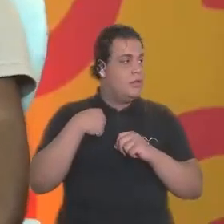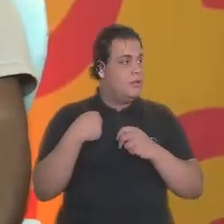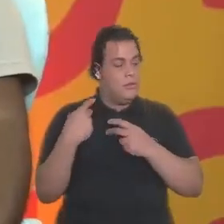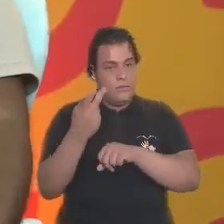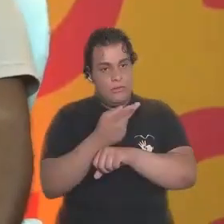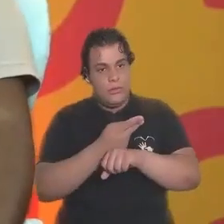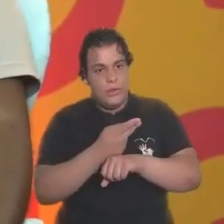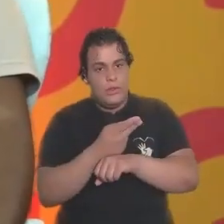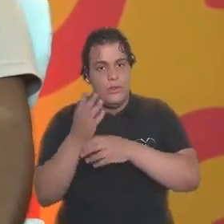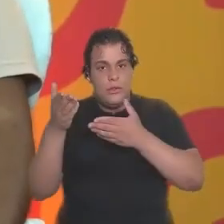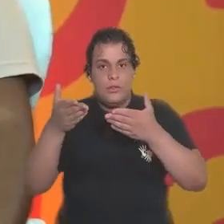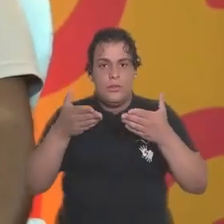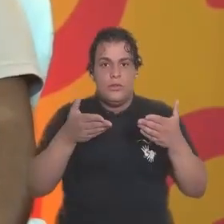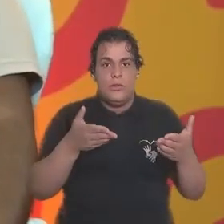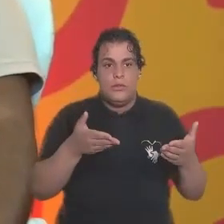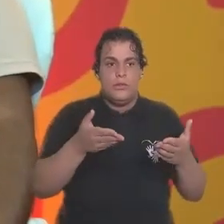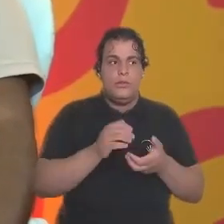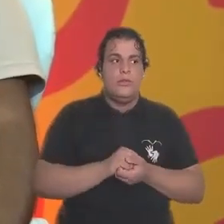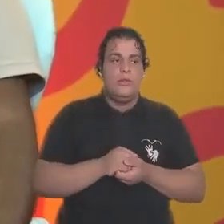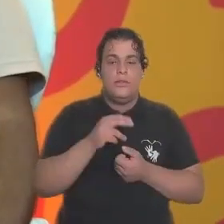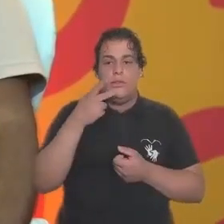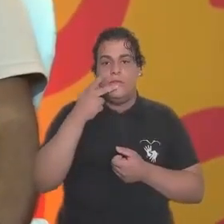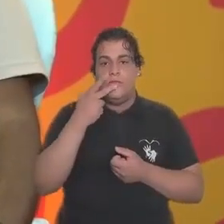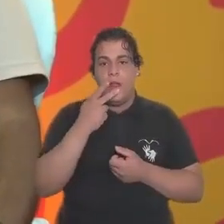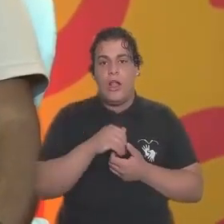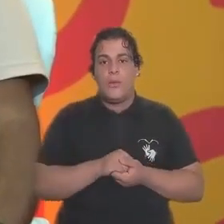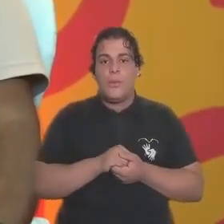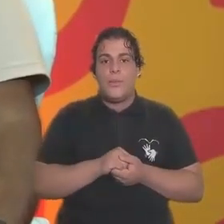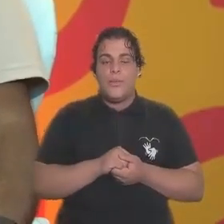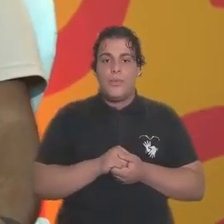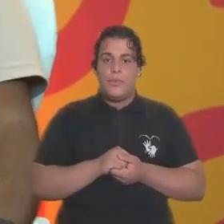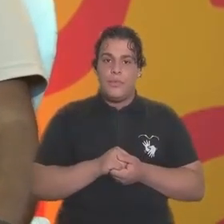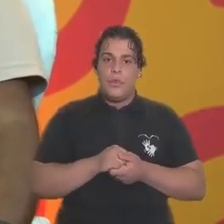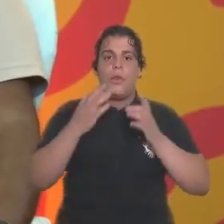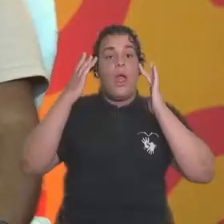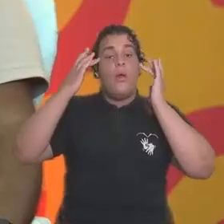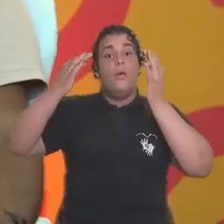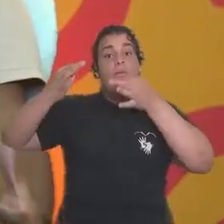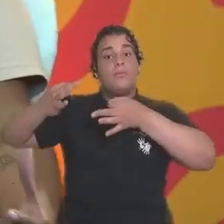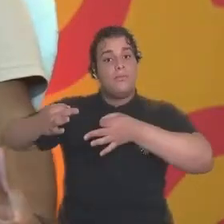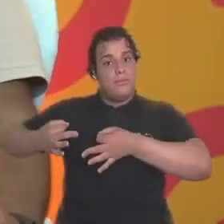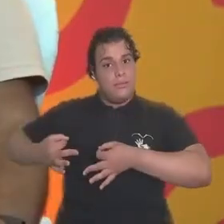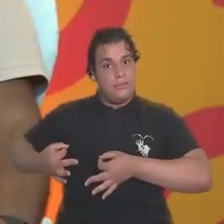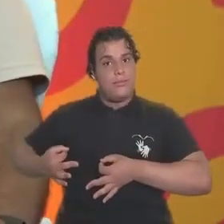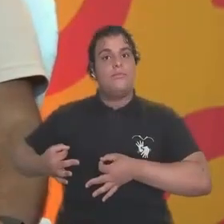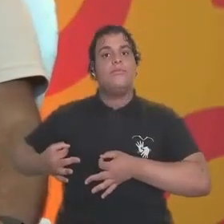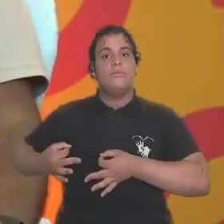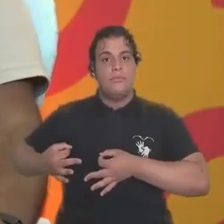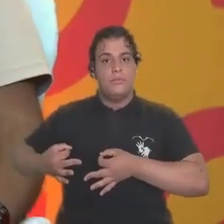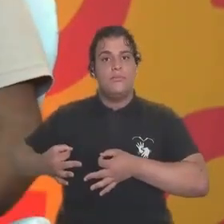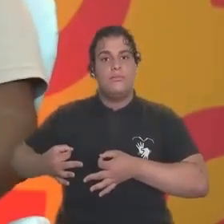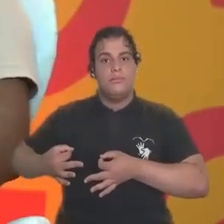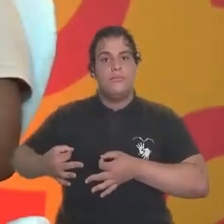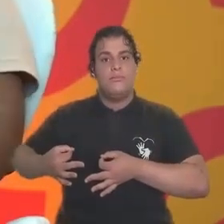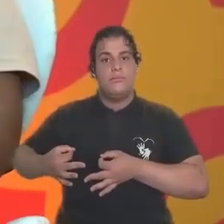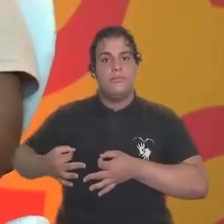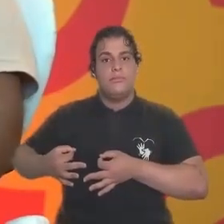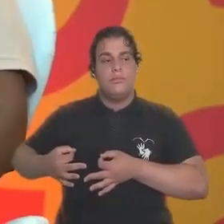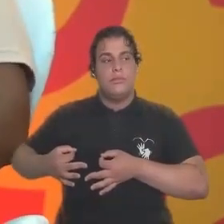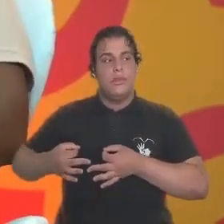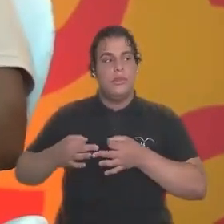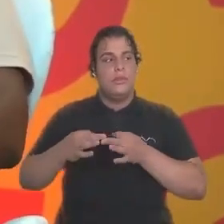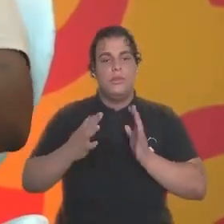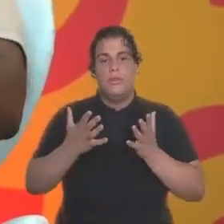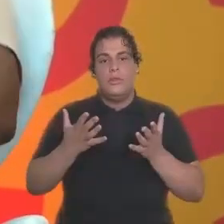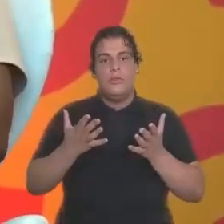busco trazer, né? E aí eu falo até mesmo com consciência de